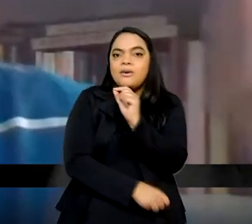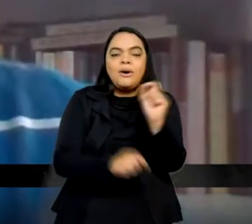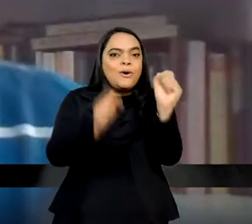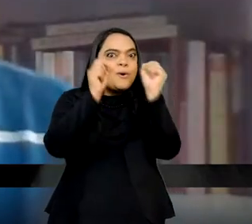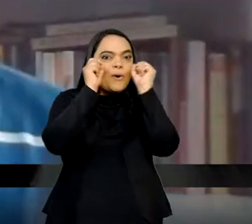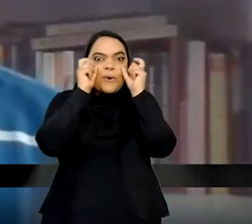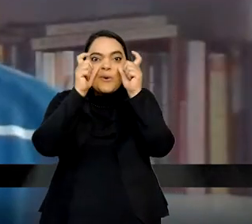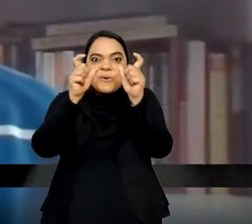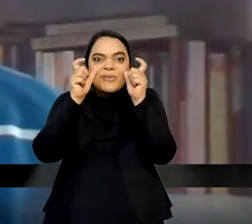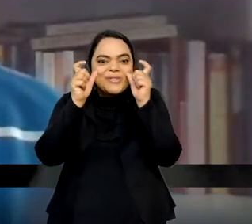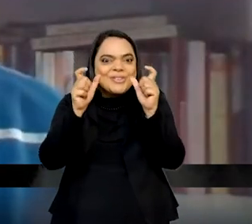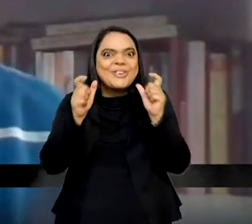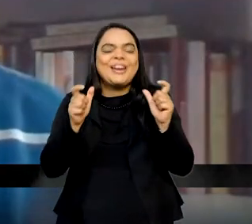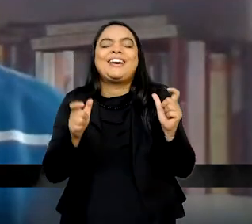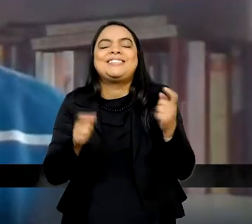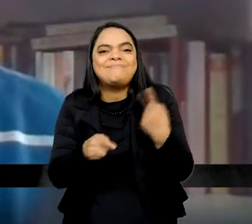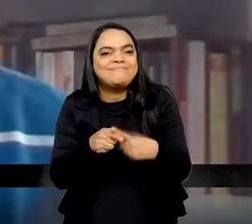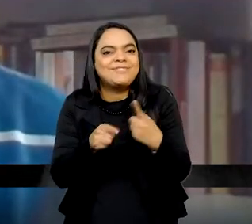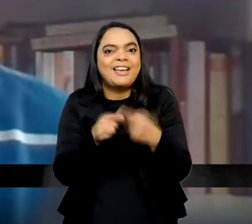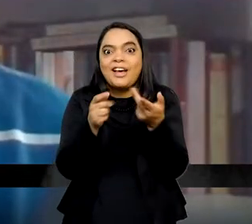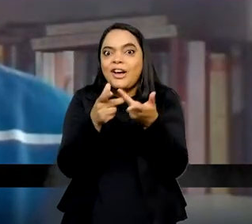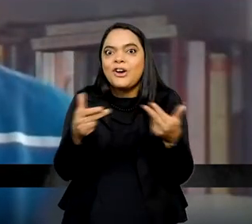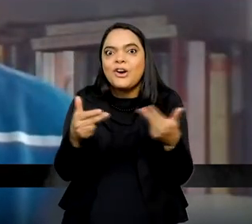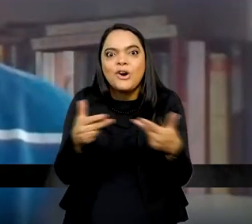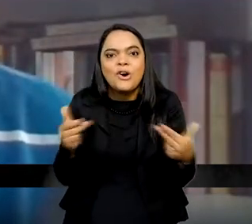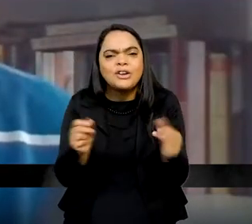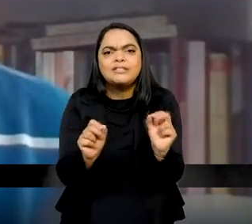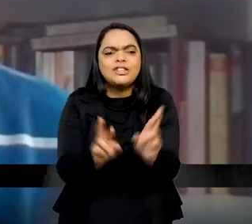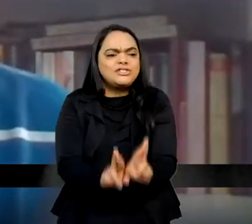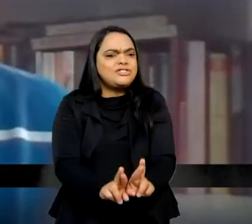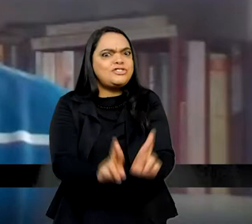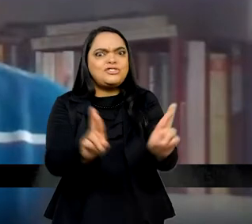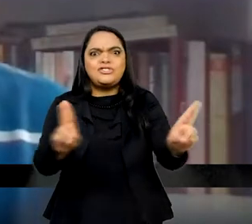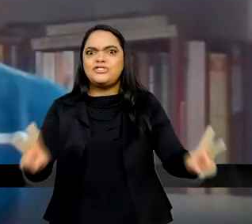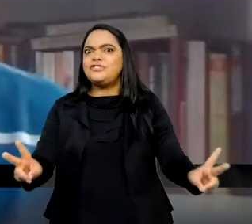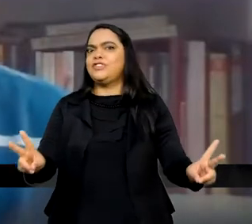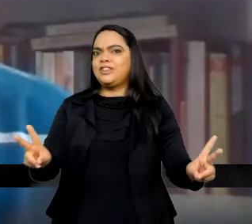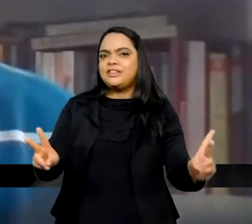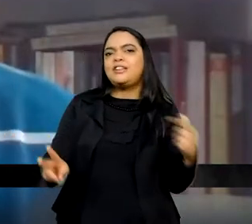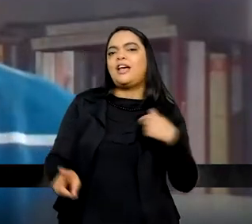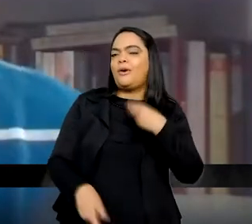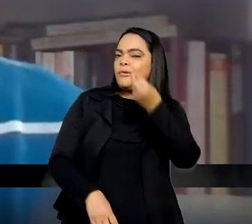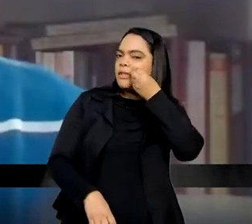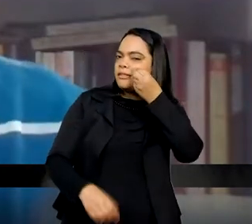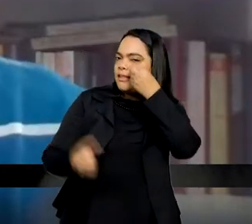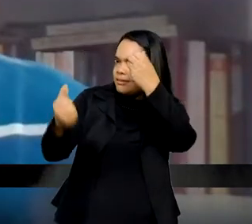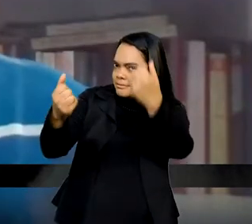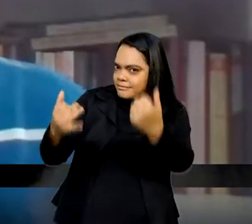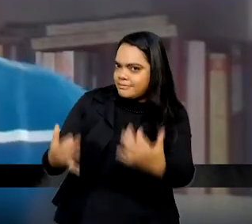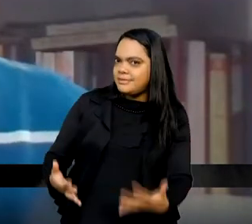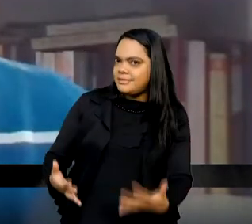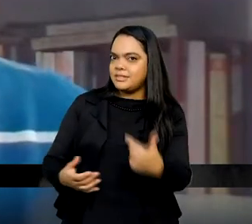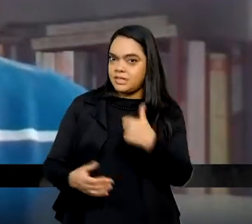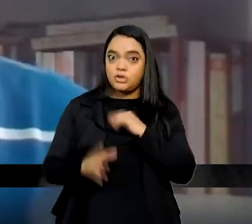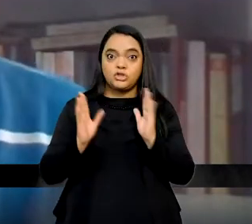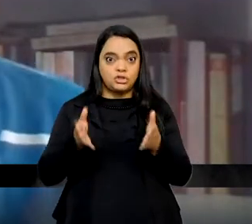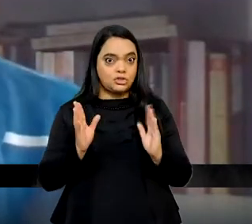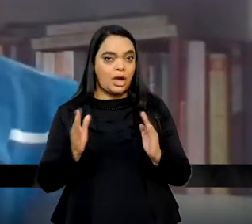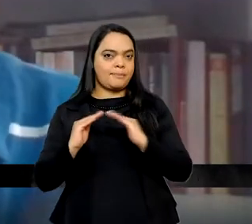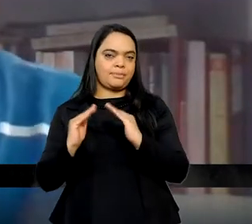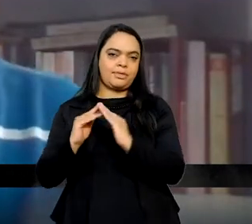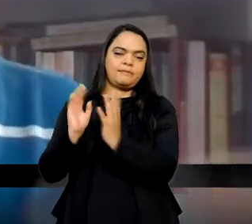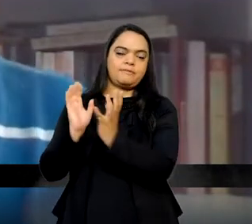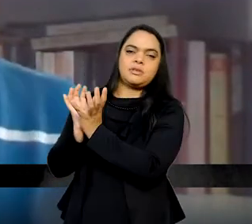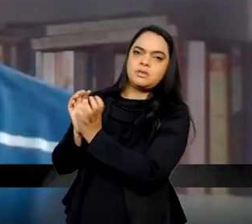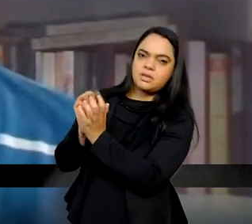bem brilhantes, porque eram coisas completamente diferentes e eu tentava trazer. Então, já estava em Recife. E aí